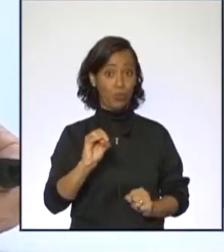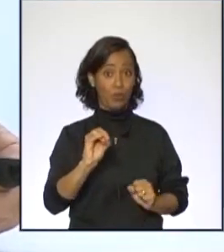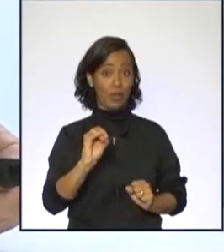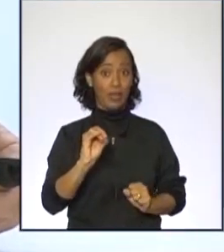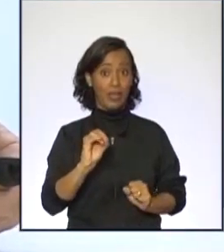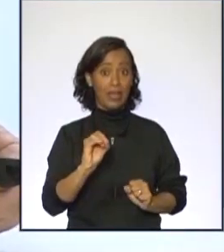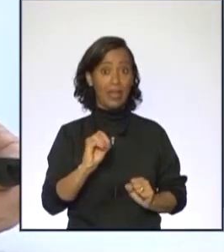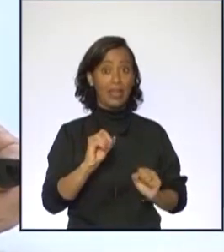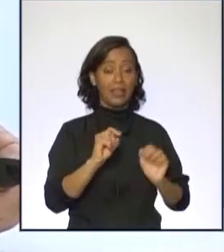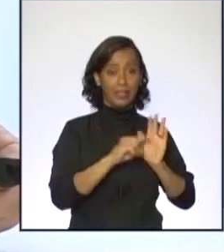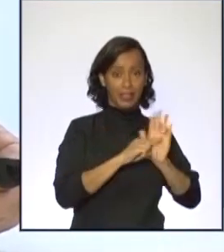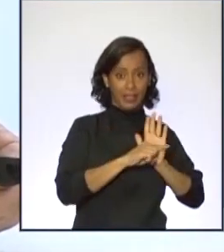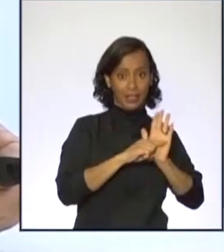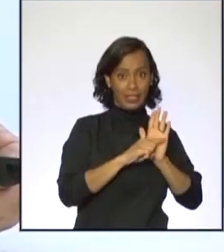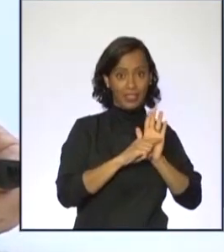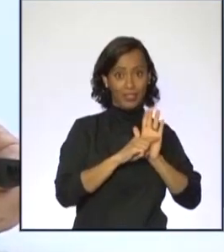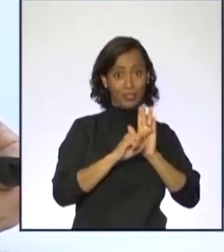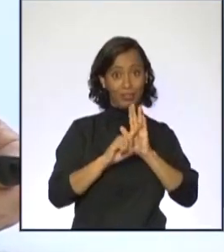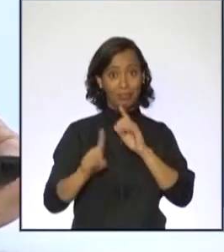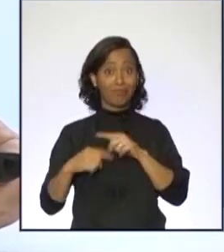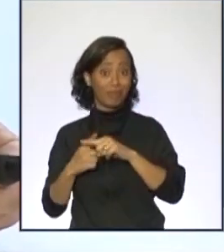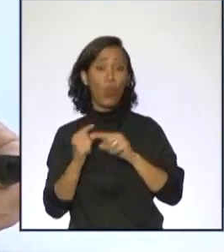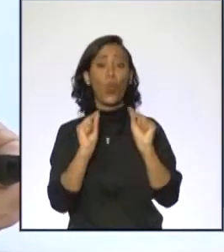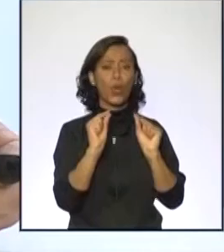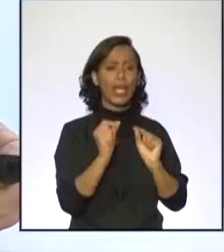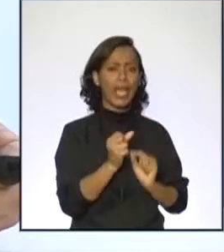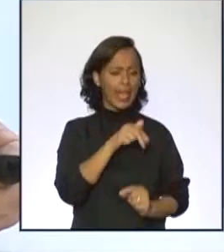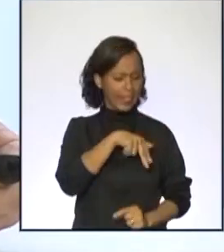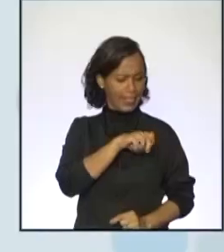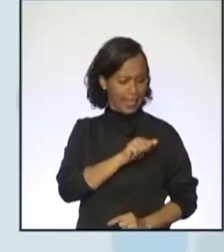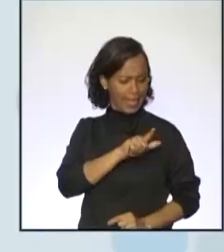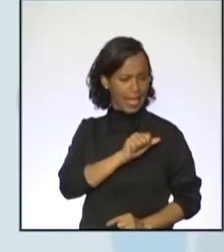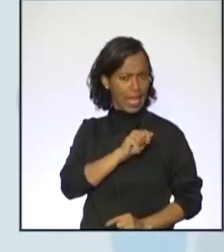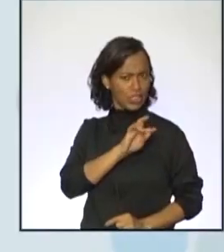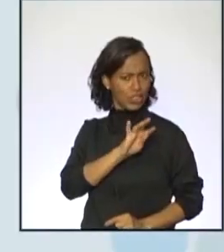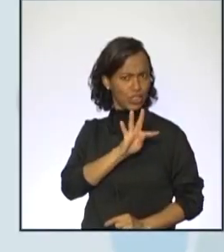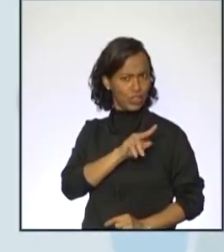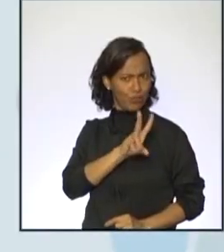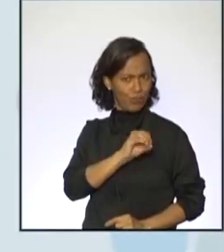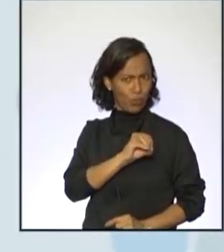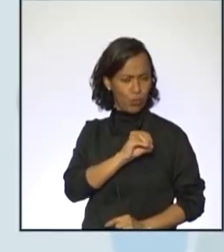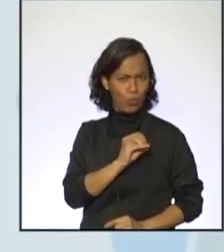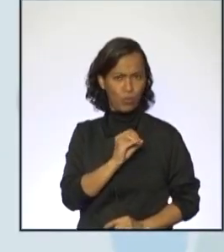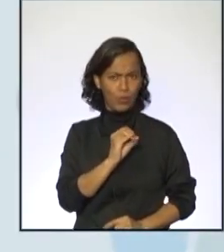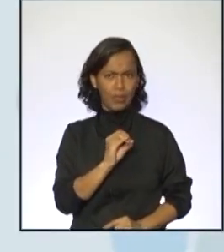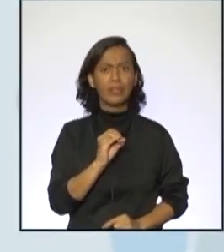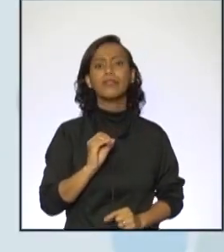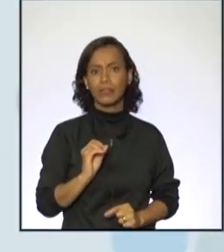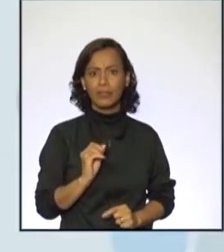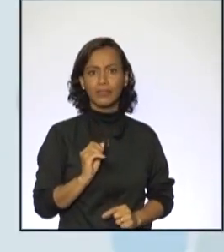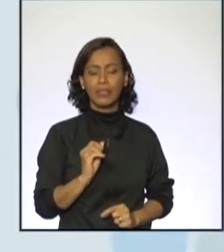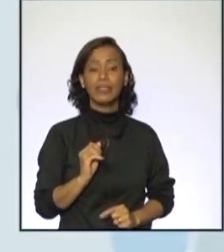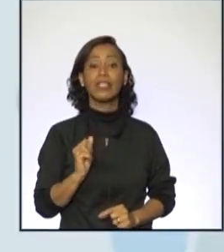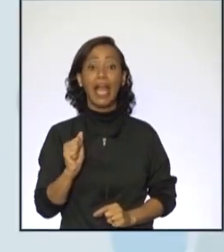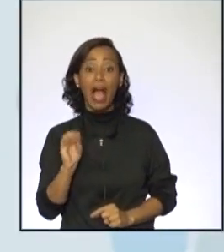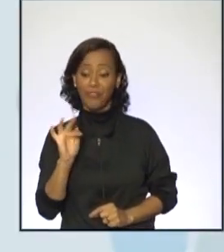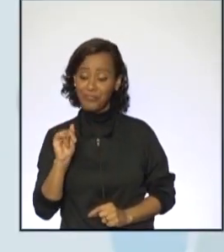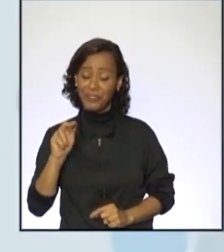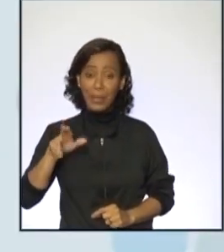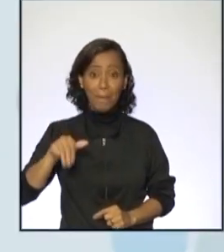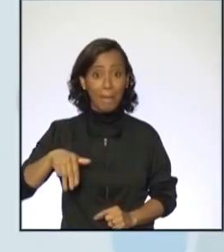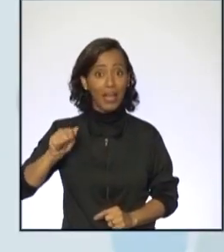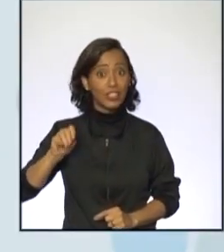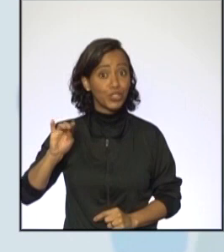isso Agora, aí. vamos ver a importância do imperativo negativo. Olha lá. Isso. A escolha das palavras